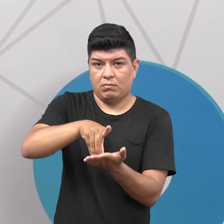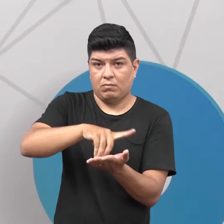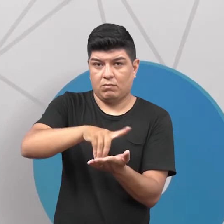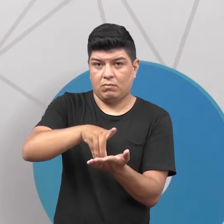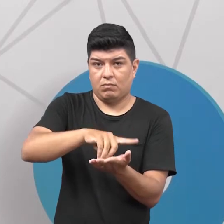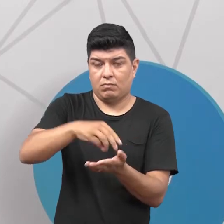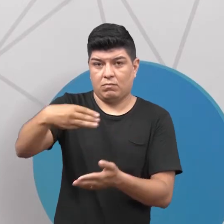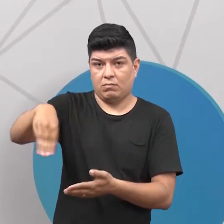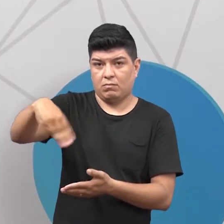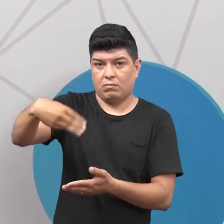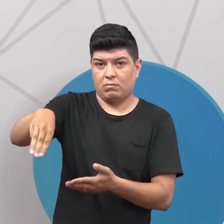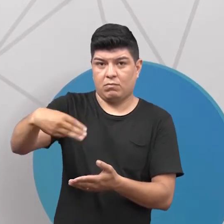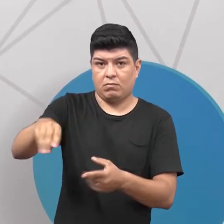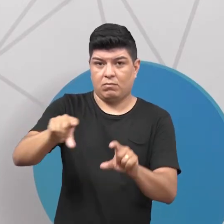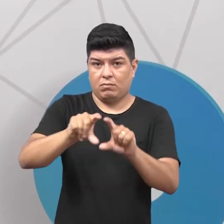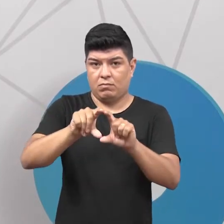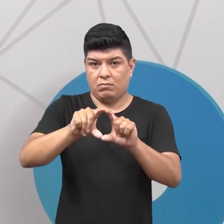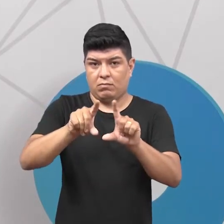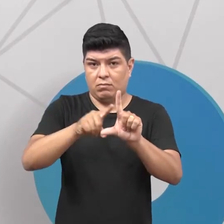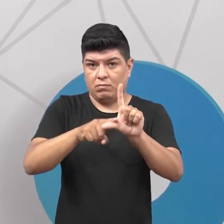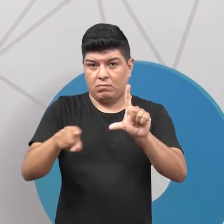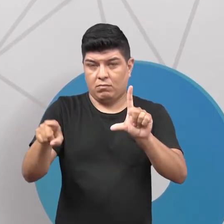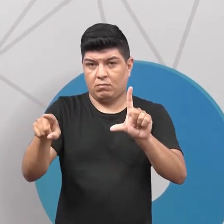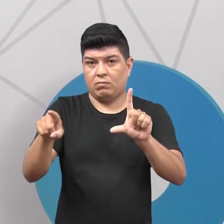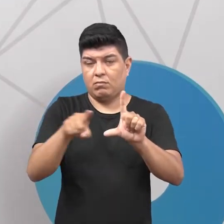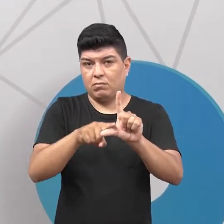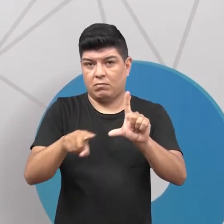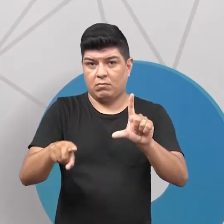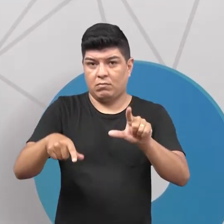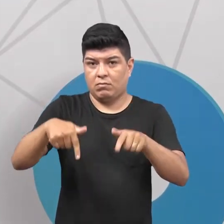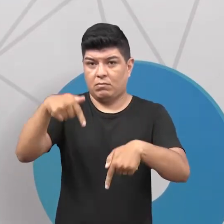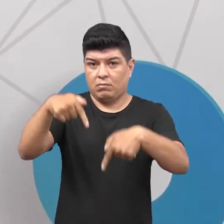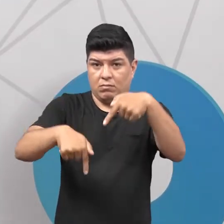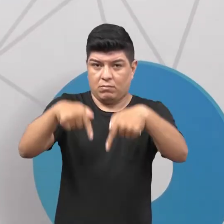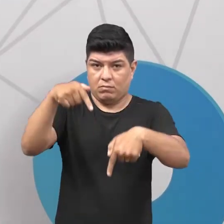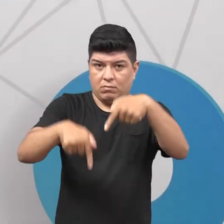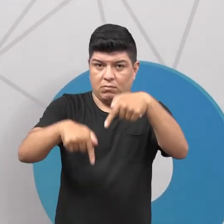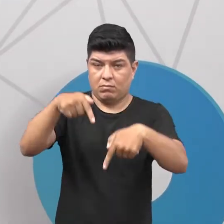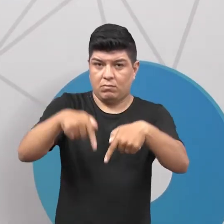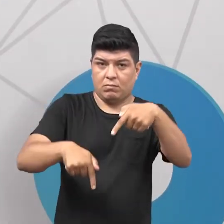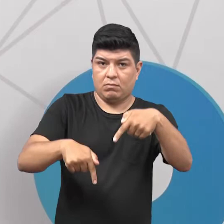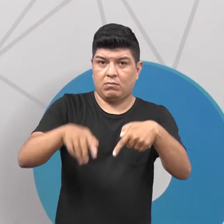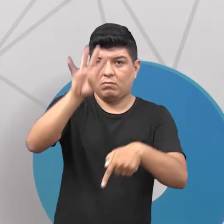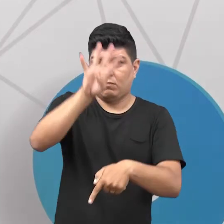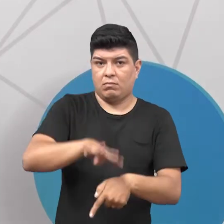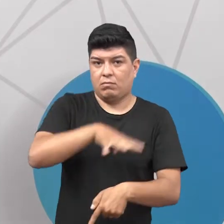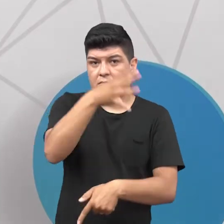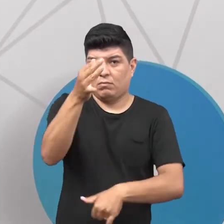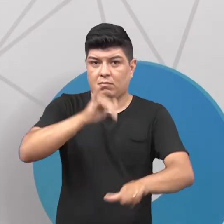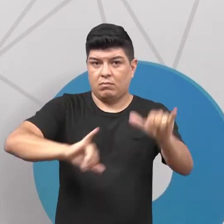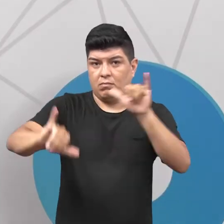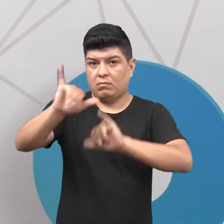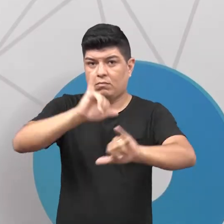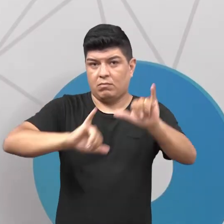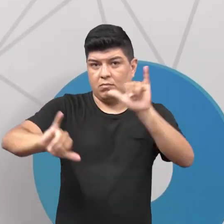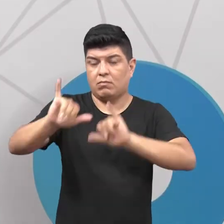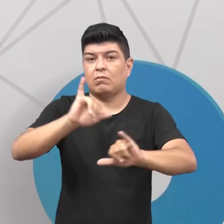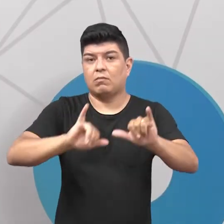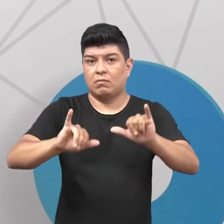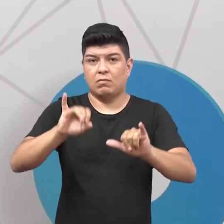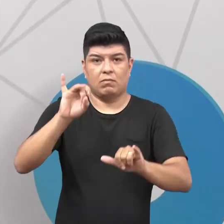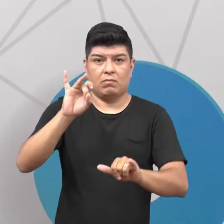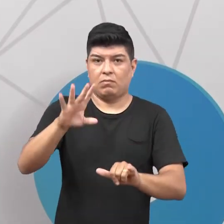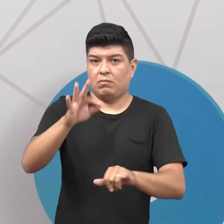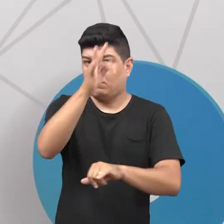astrolábio, a matemática usa a régua, utiliza o compasso, a química utiliza a tabela periódica, mas a filosofia só tem a minha cabeça e